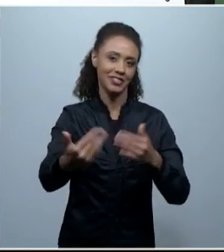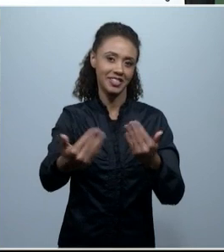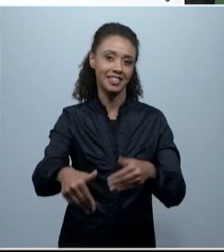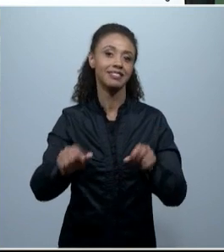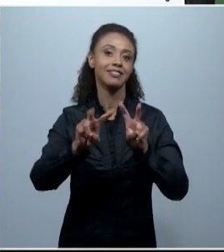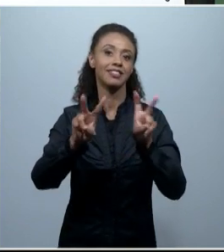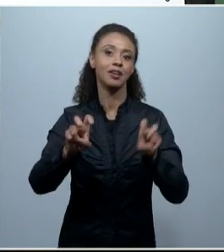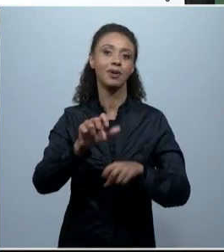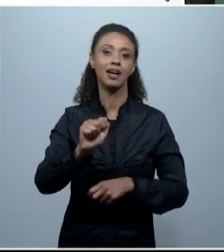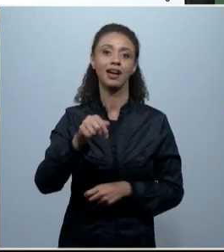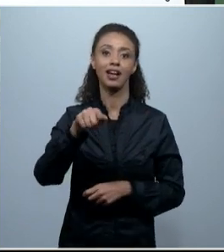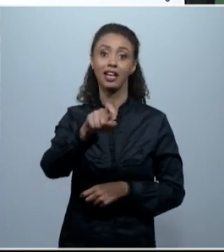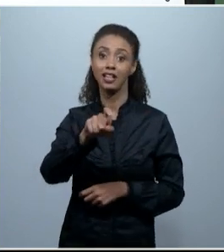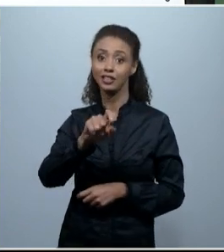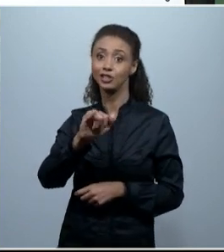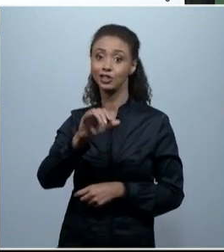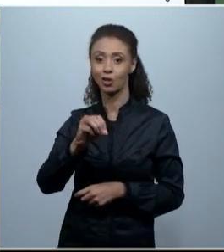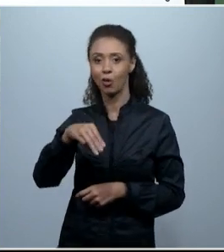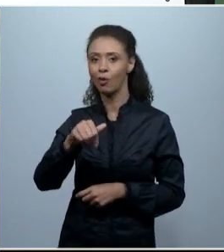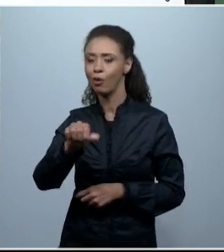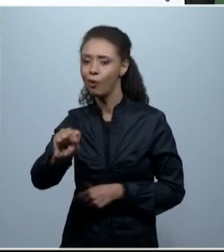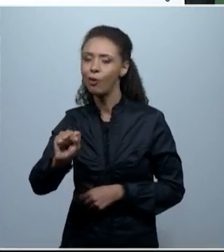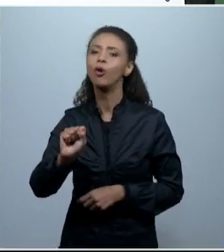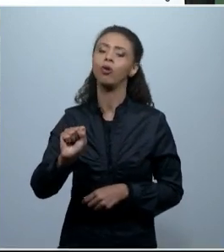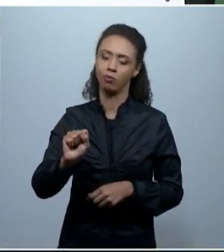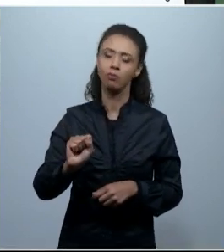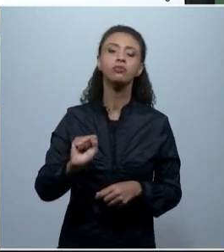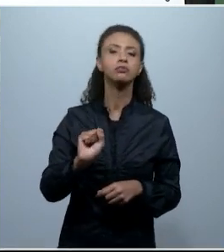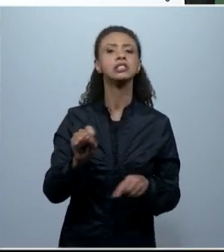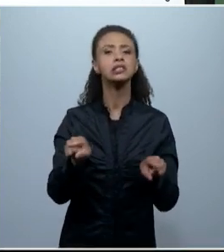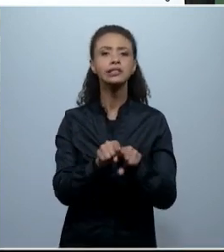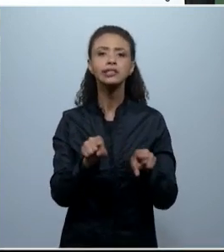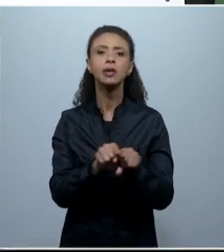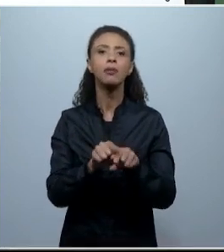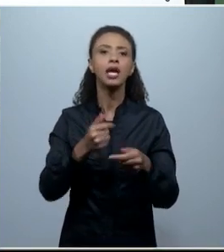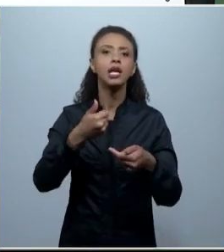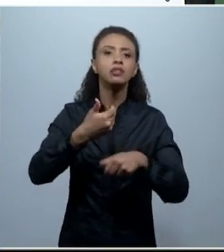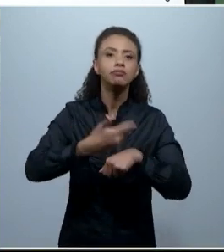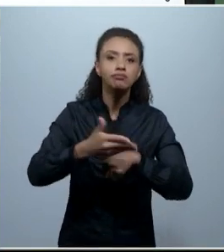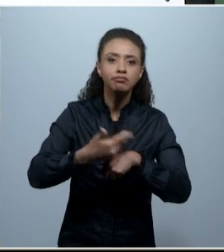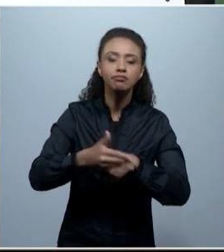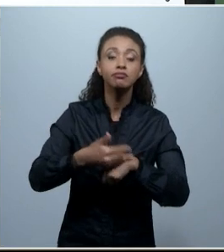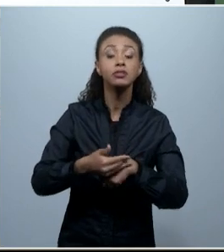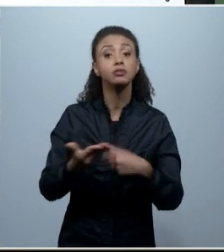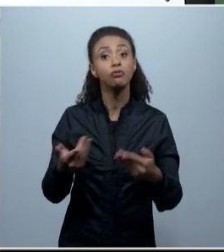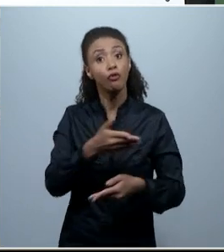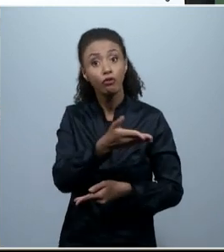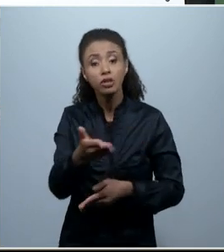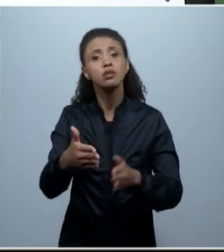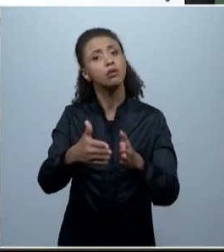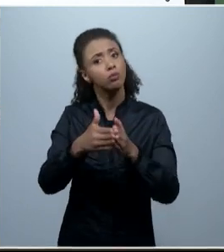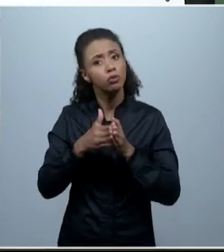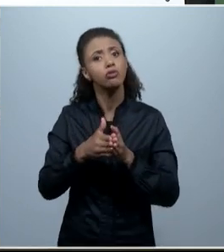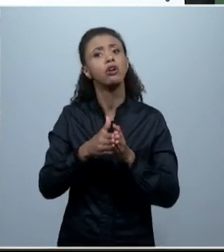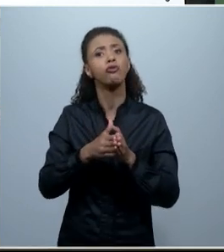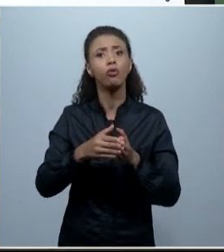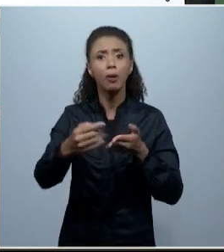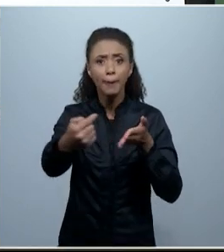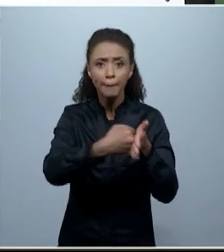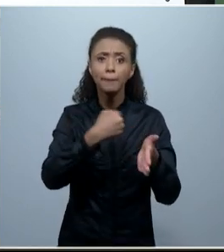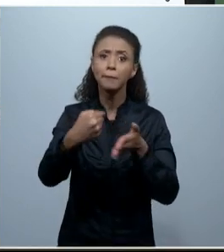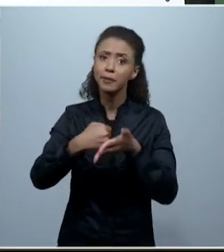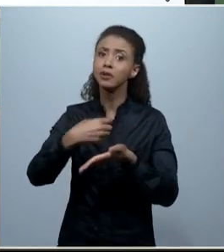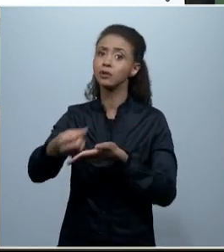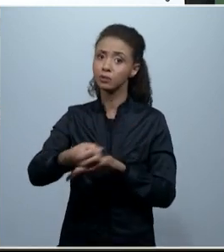vamos conversar sobre isso sobre os exercícios de demonstração e aí vocês por favor mandem suas perguntas a